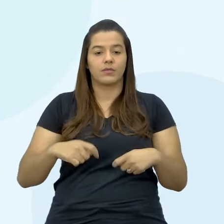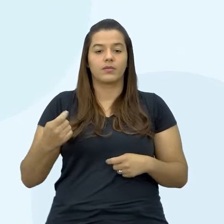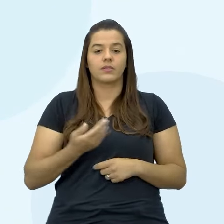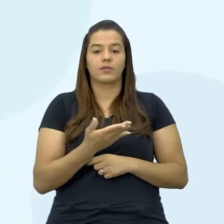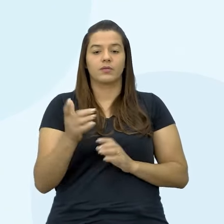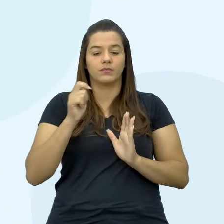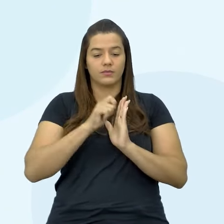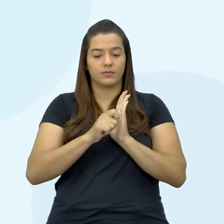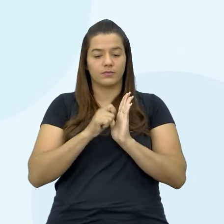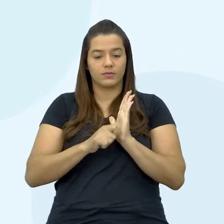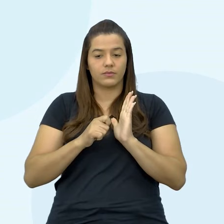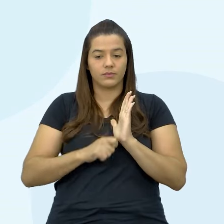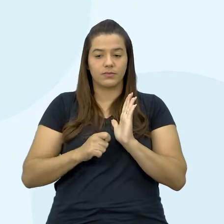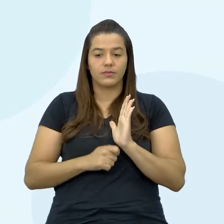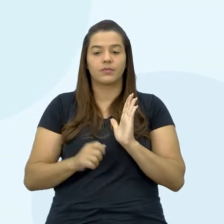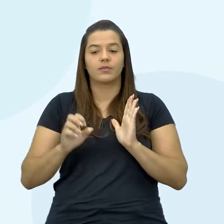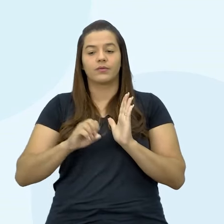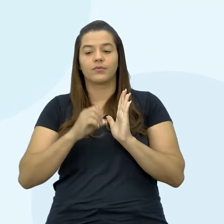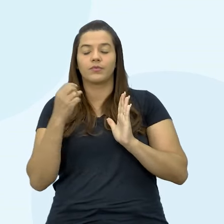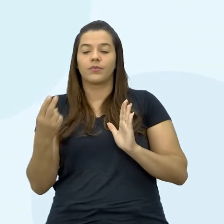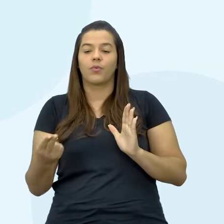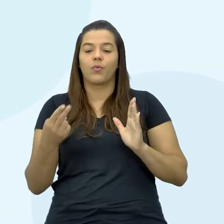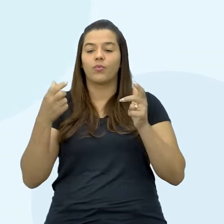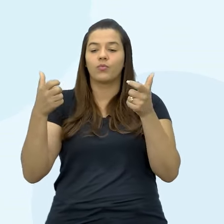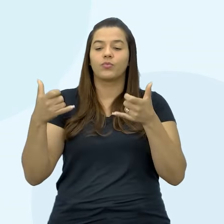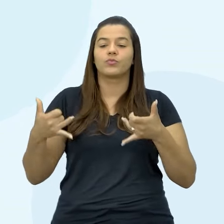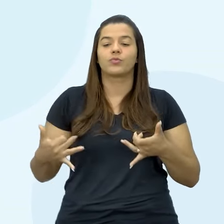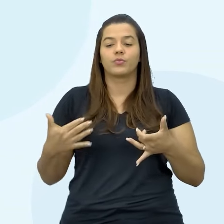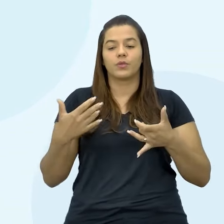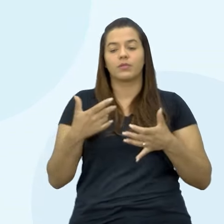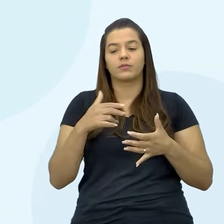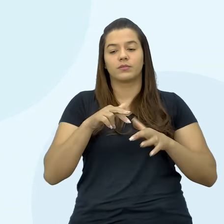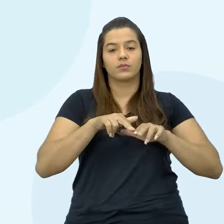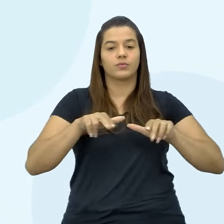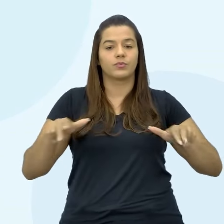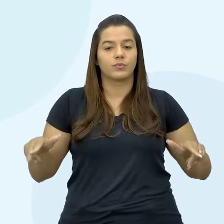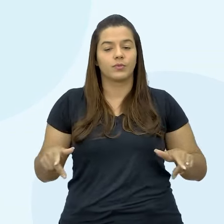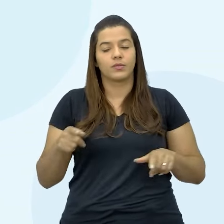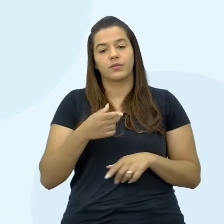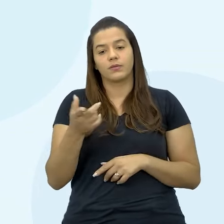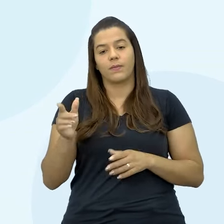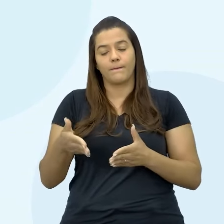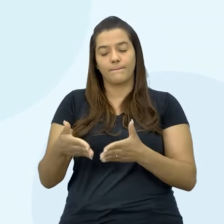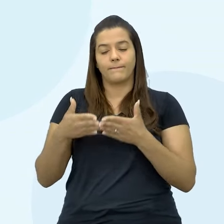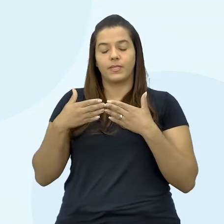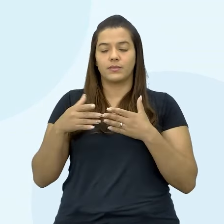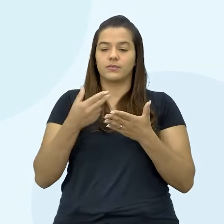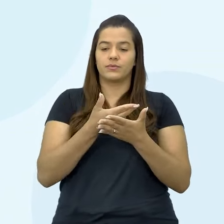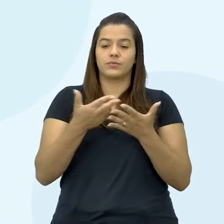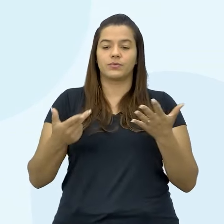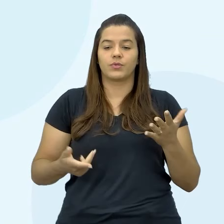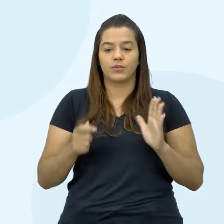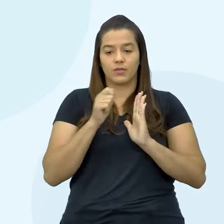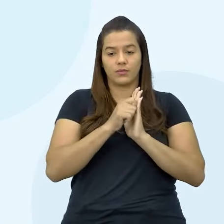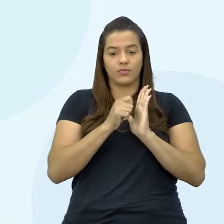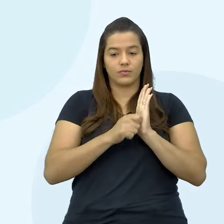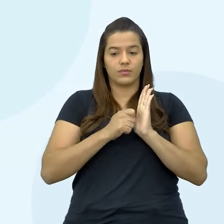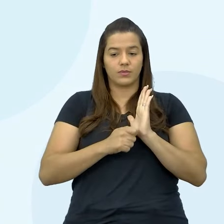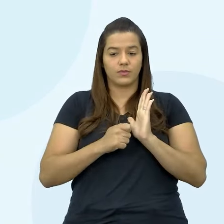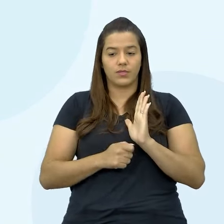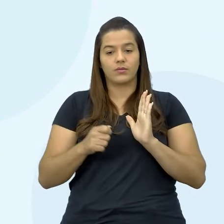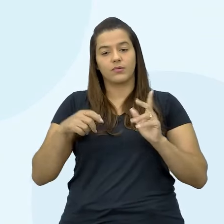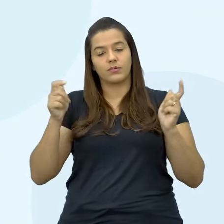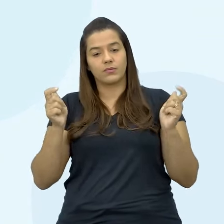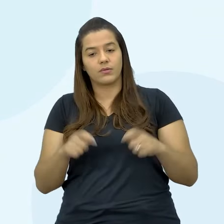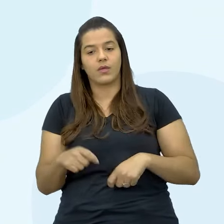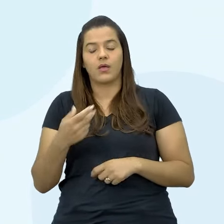eles escreverem sobre essas questões, peça para elegerem, a partir das suas anotações,